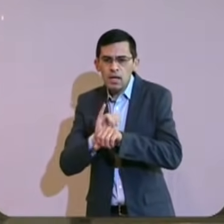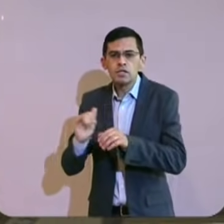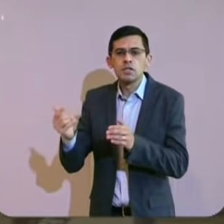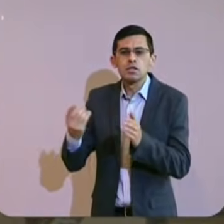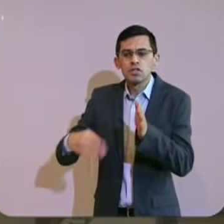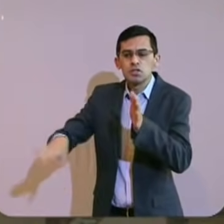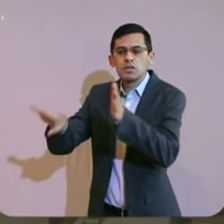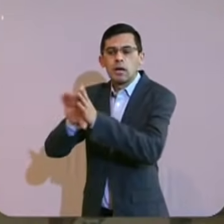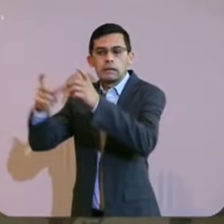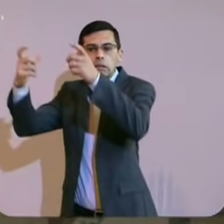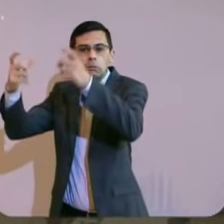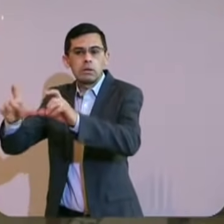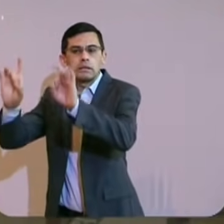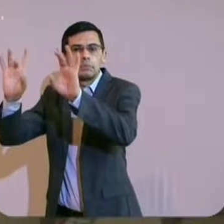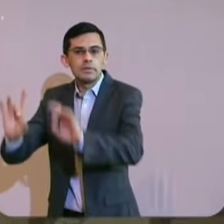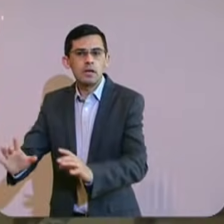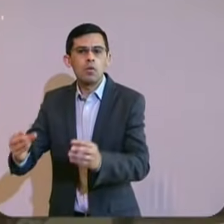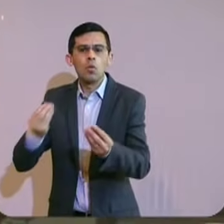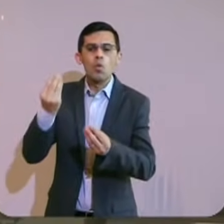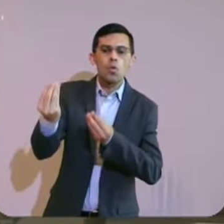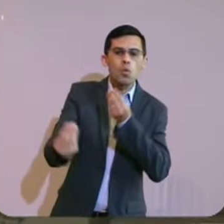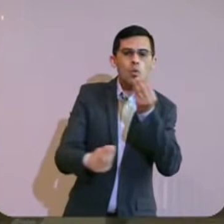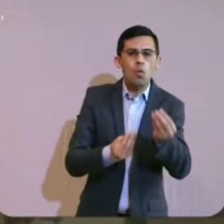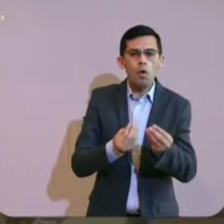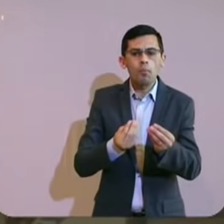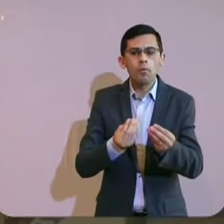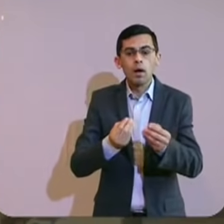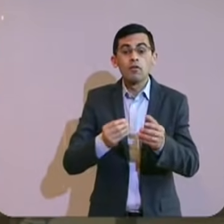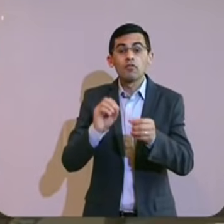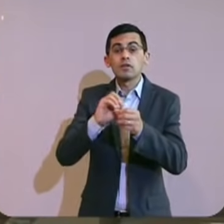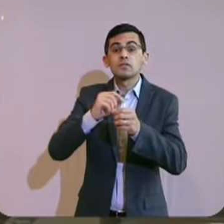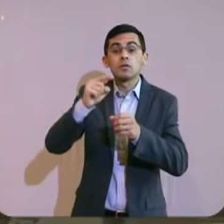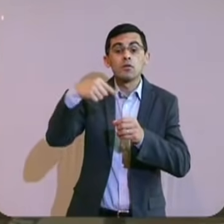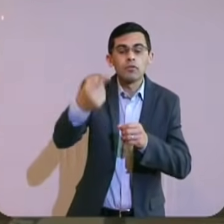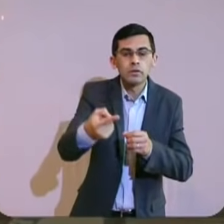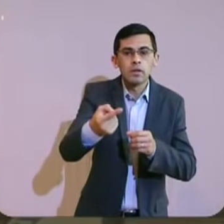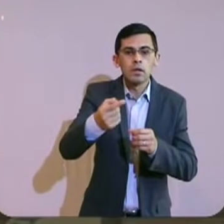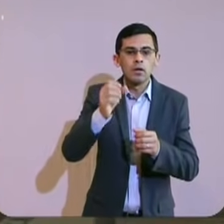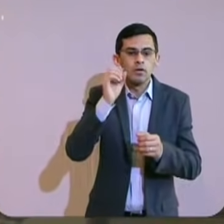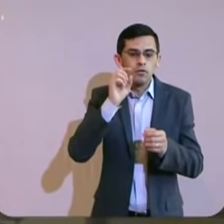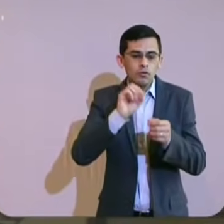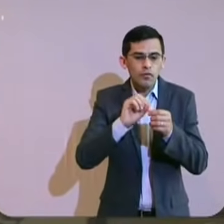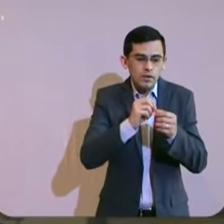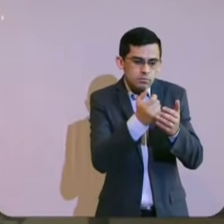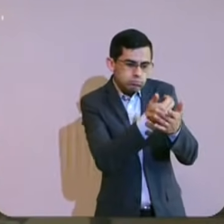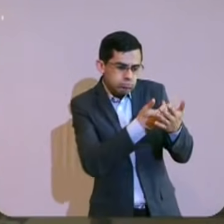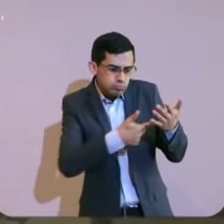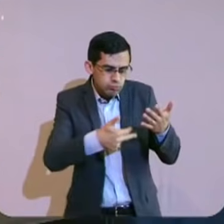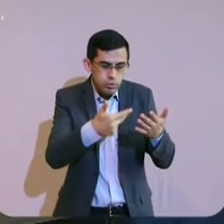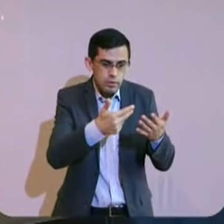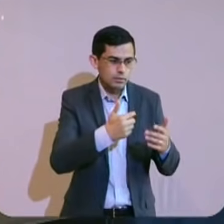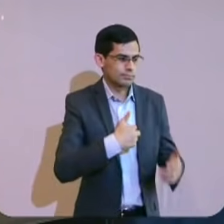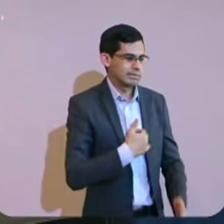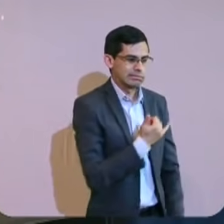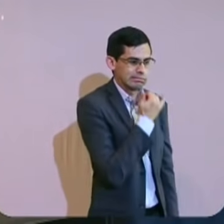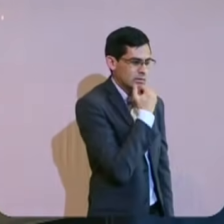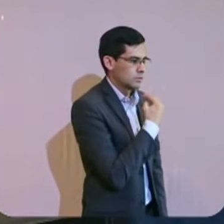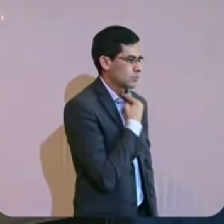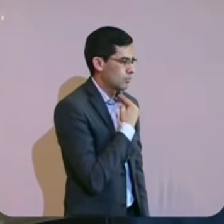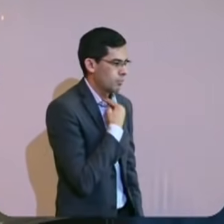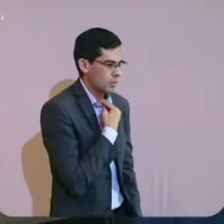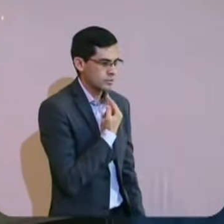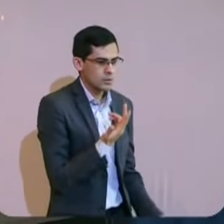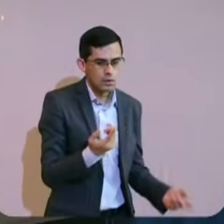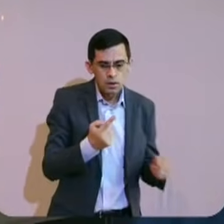nossa chegada, eu quero saber qual é o próximo passo, faz aí no mapa. Ele diz assim, não posso, por quê?